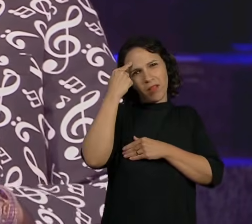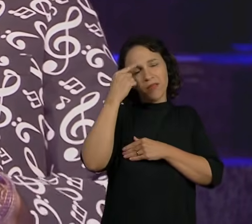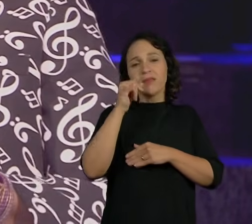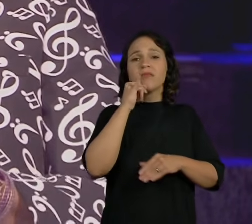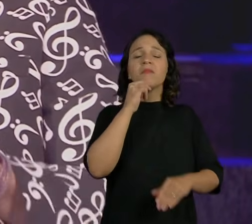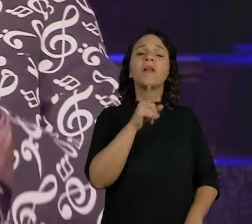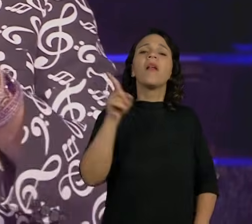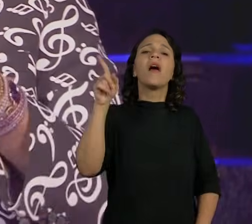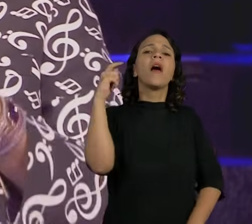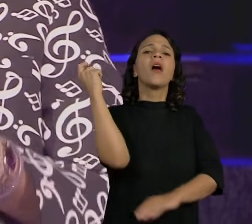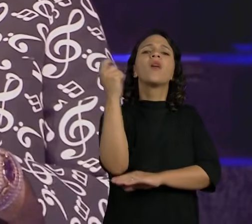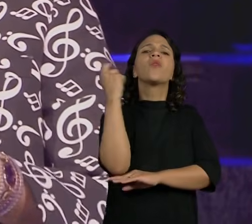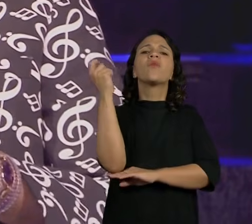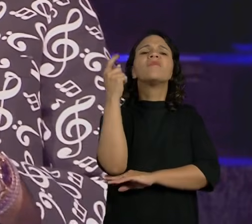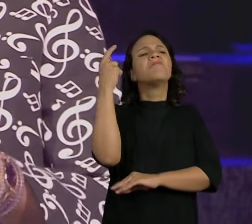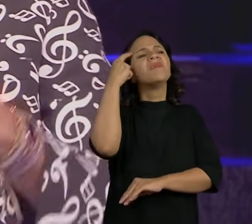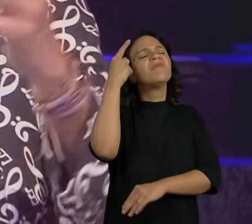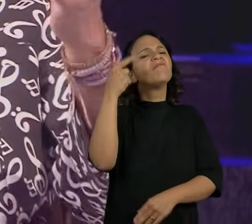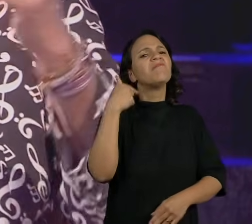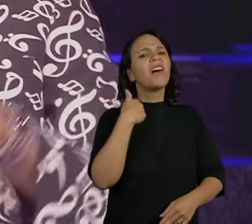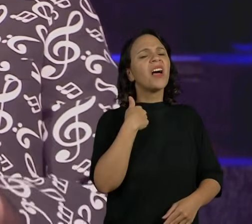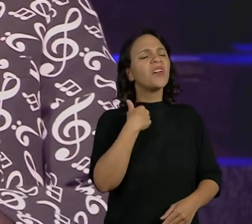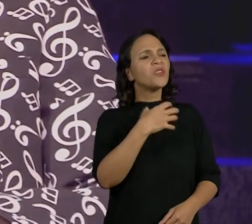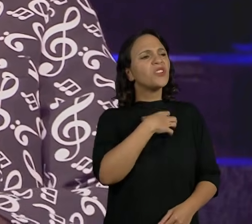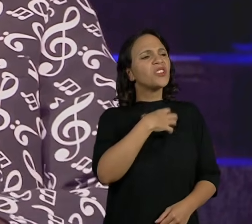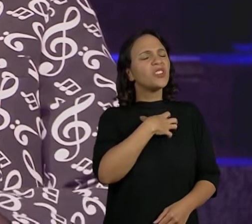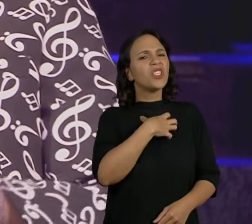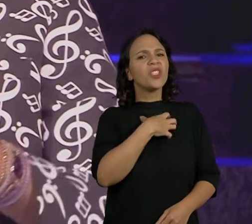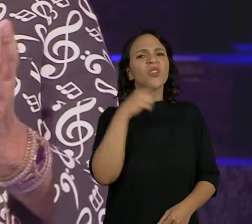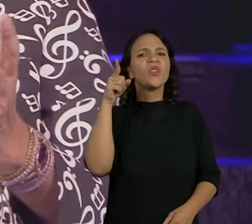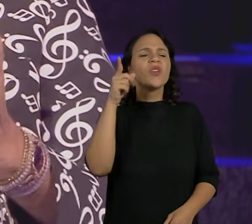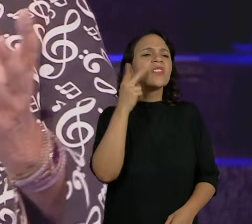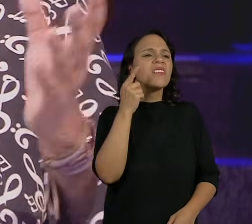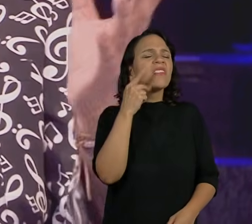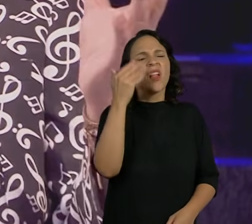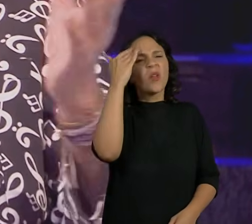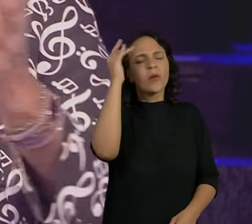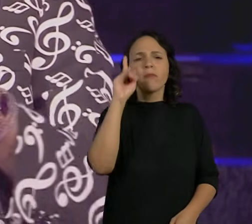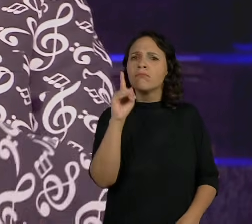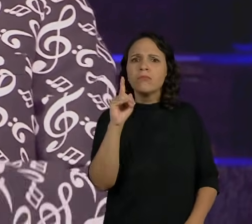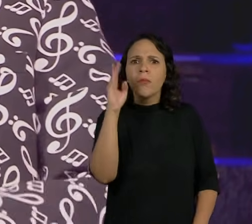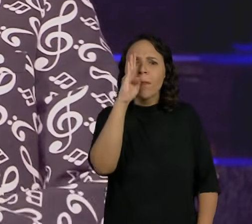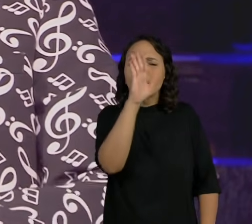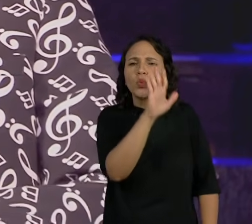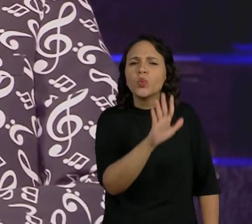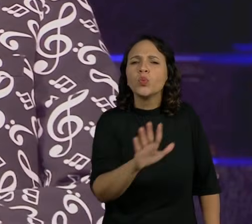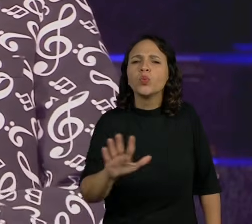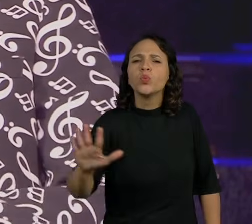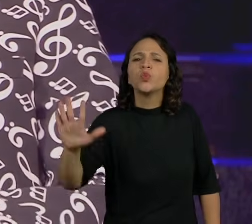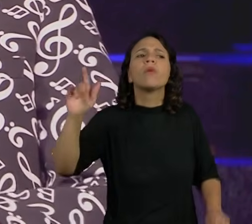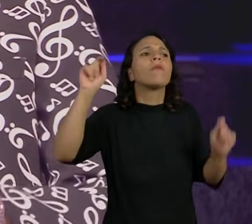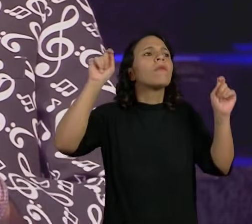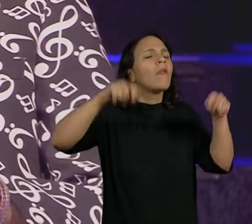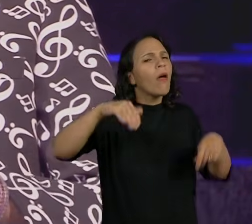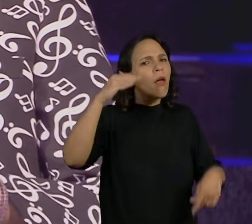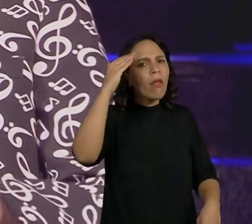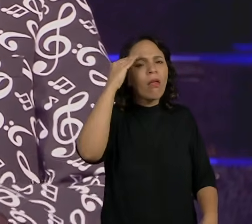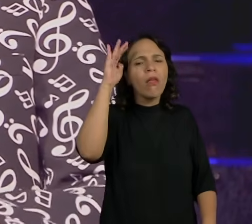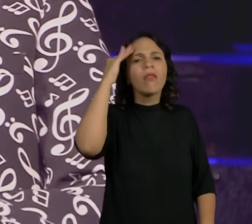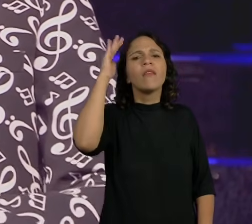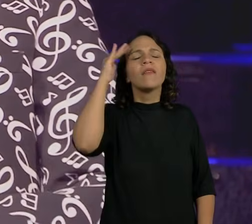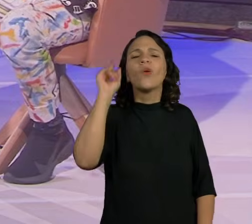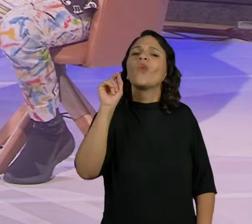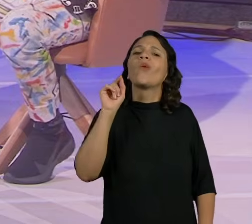do Rio Grande do Sul não ia entender o linguajar cearense, né? Mas não, o Brasil todo é essa mesma coisa. O Brasil todo se liga muito na